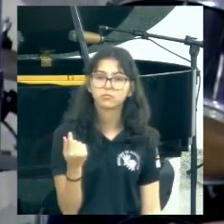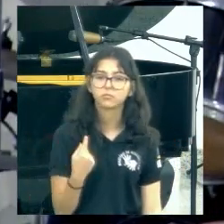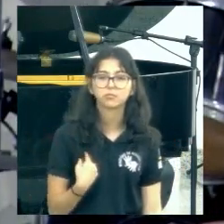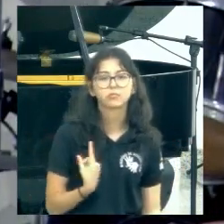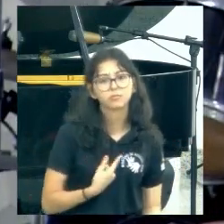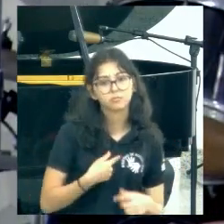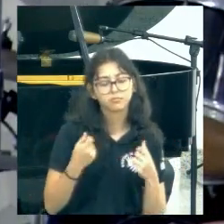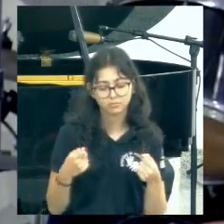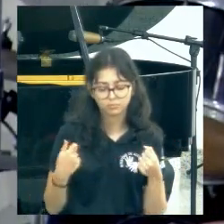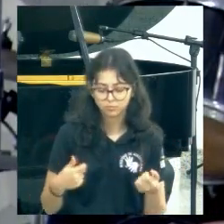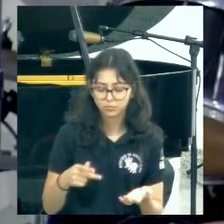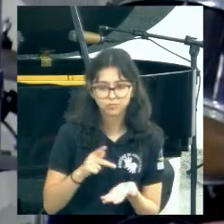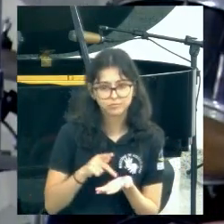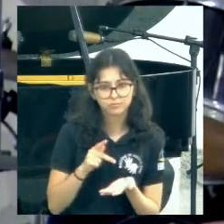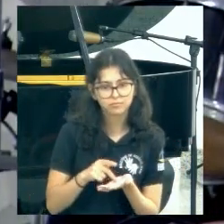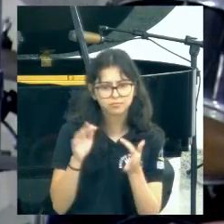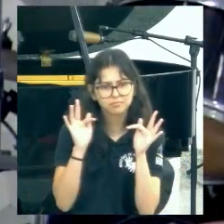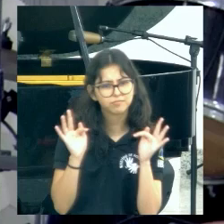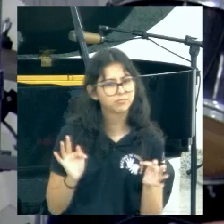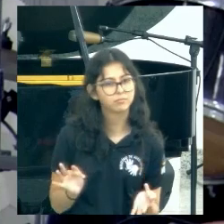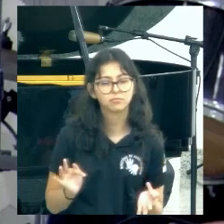é condição para ser feliz?